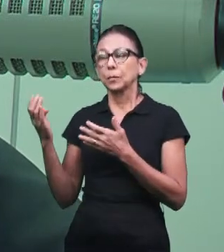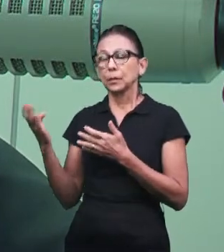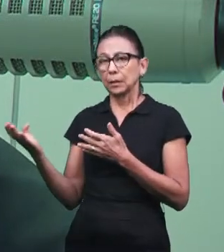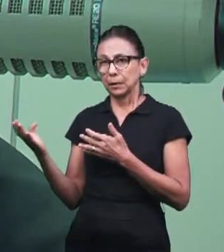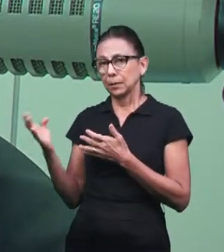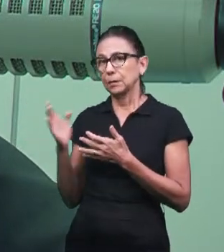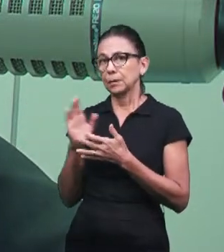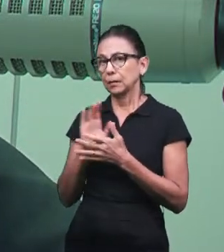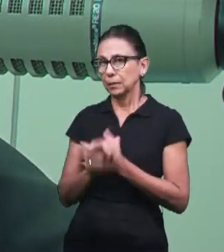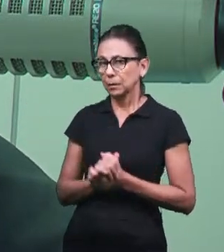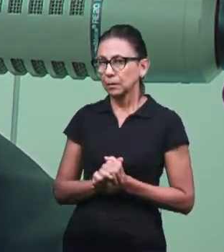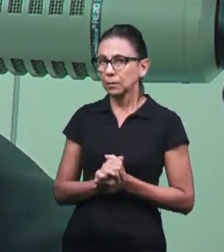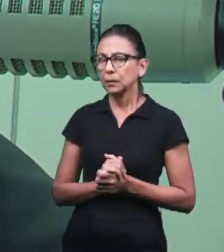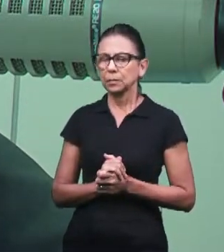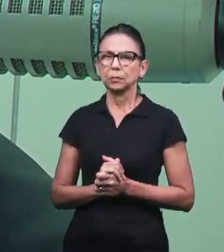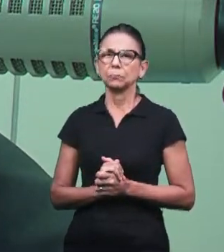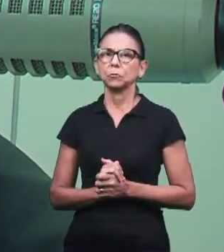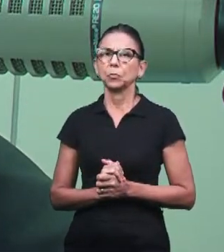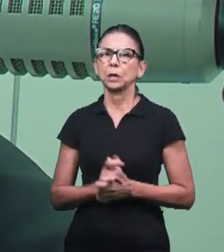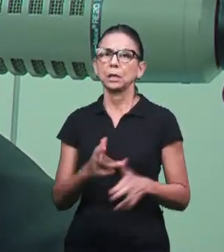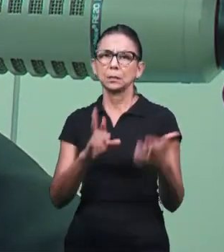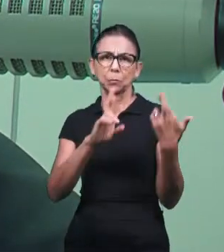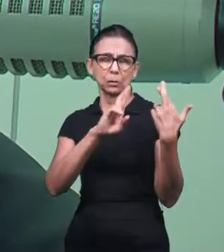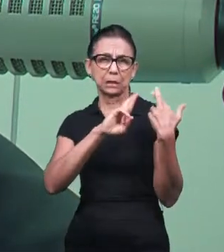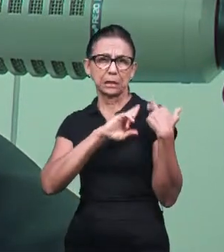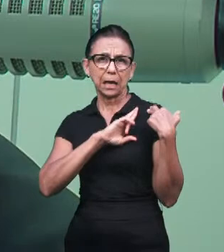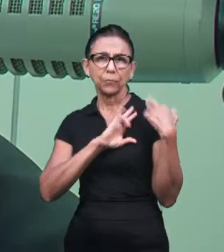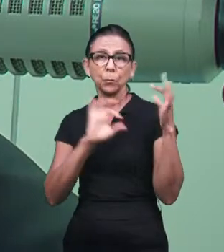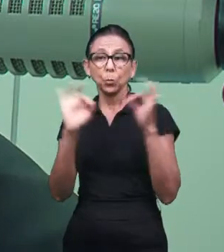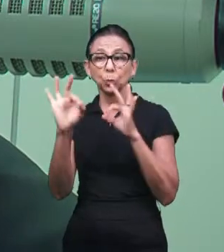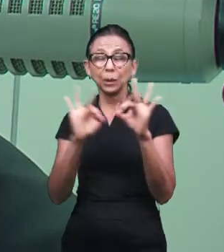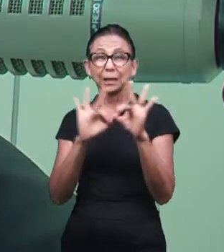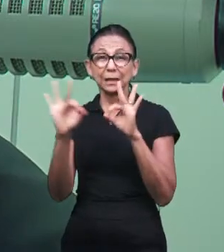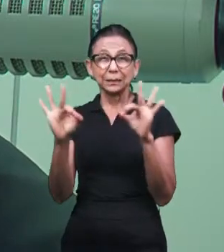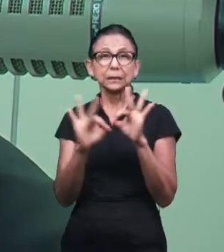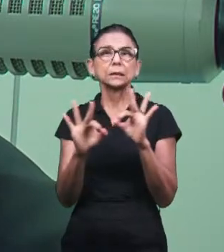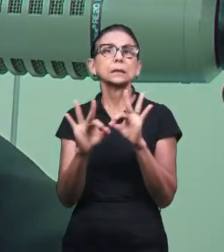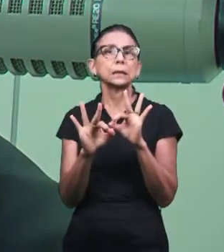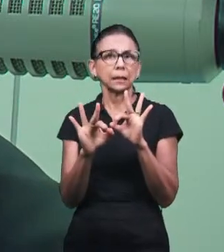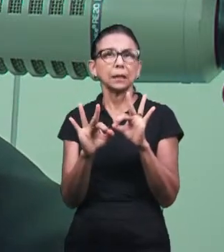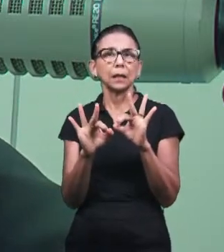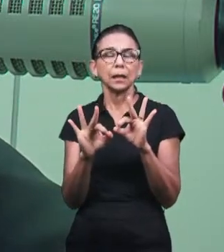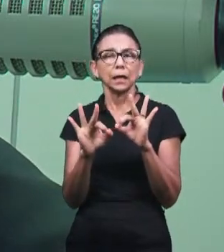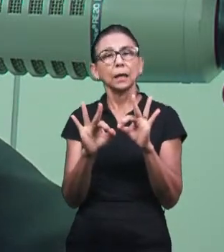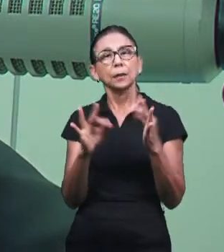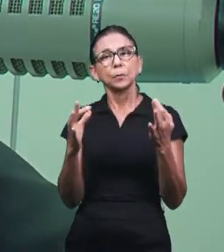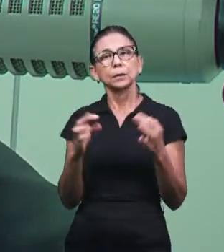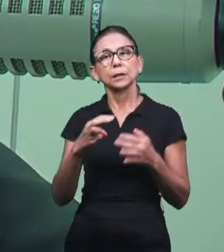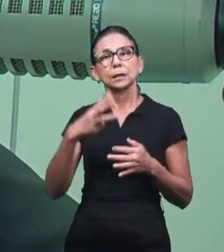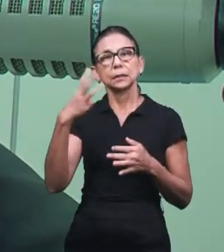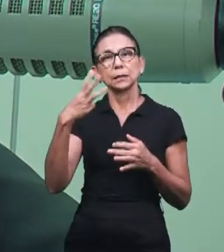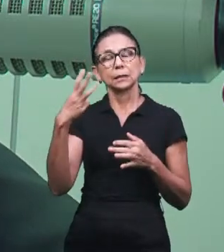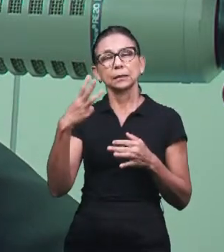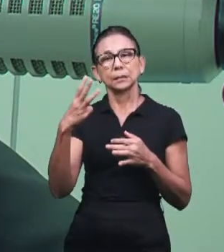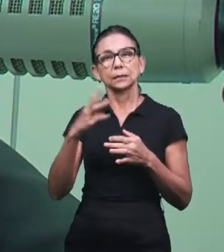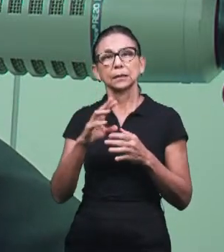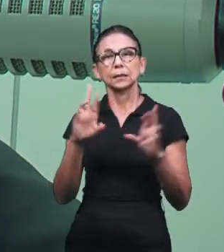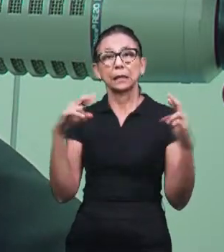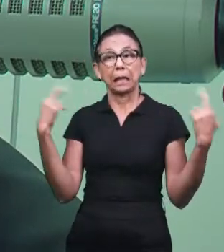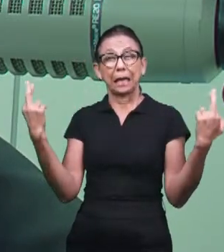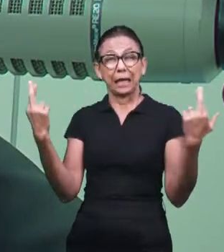de 2013 e 2015, ou seja, as grandes reuniões, né? a terceira grande reunião em